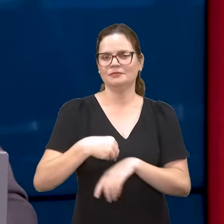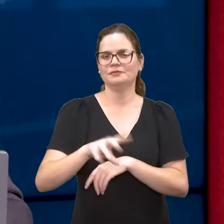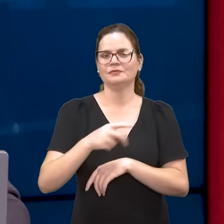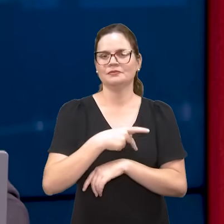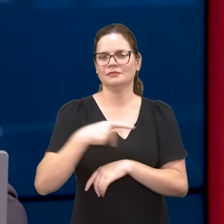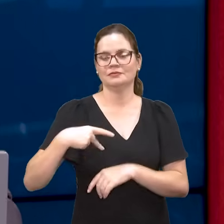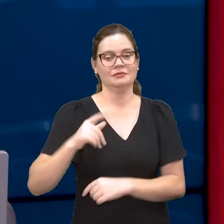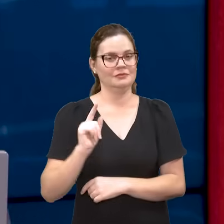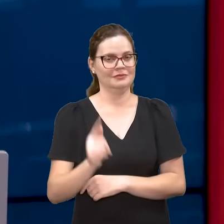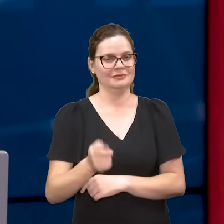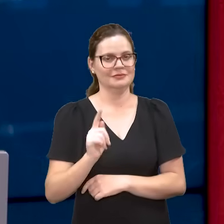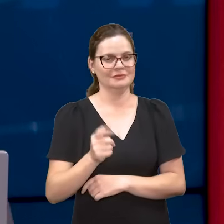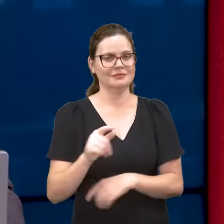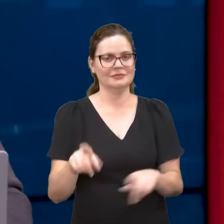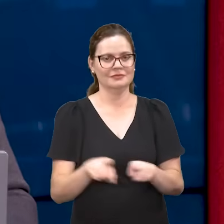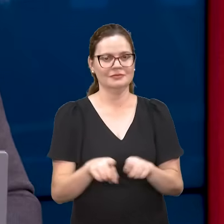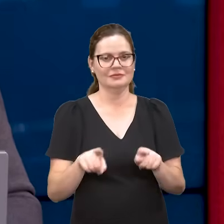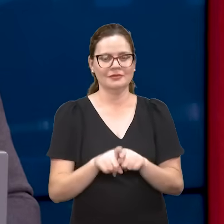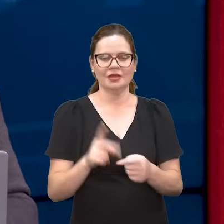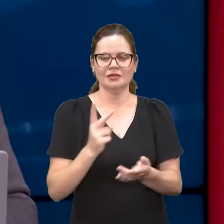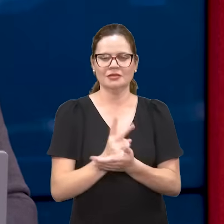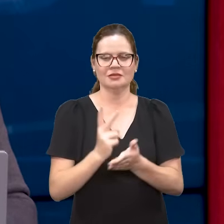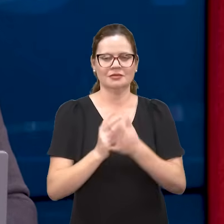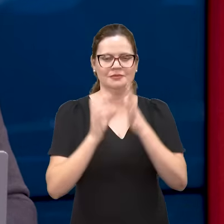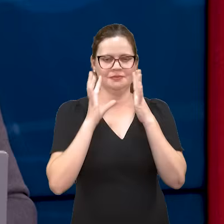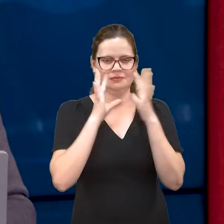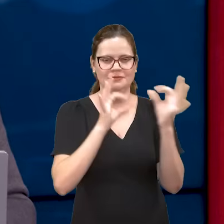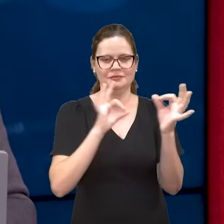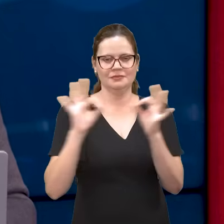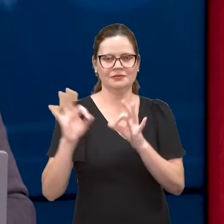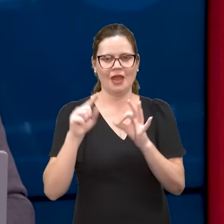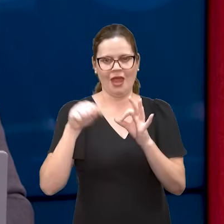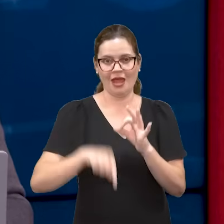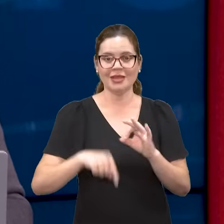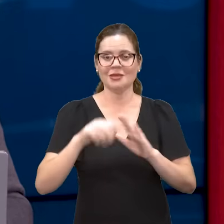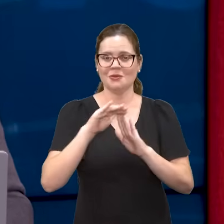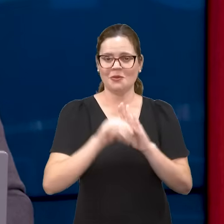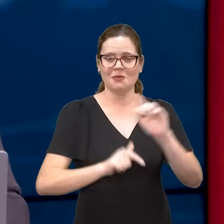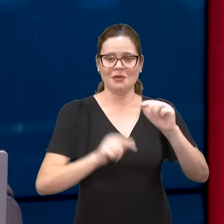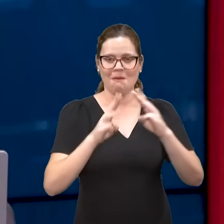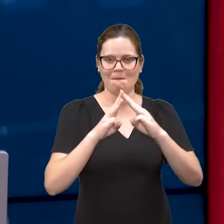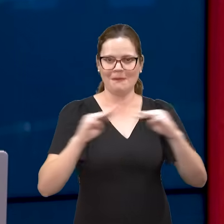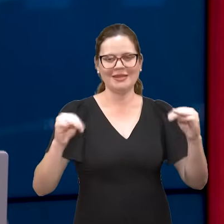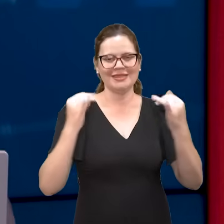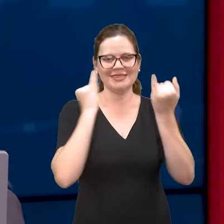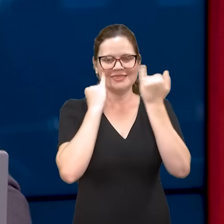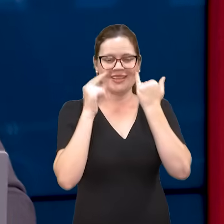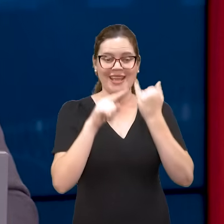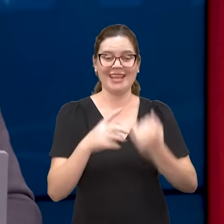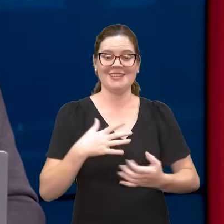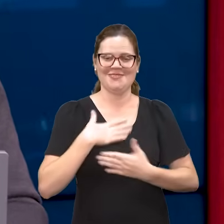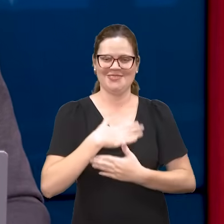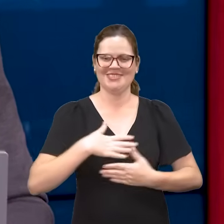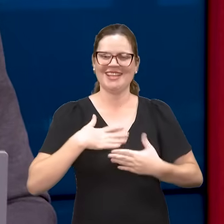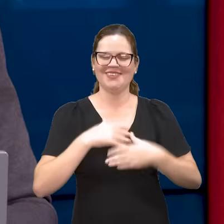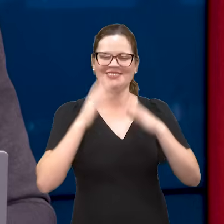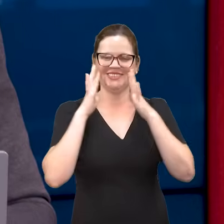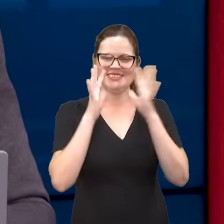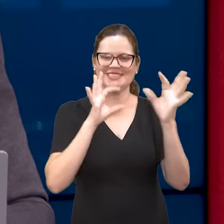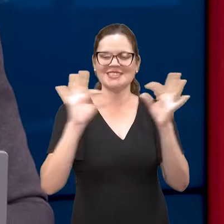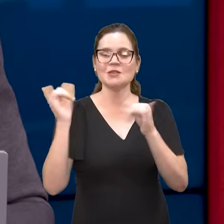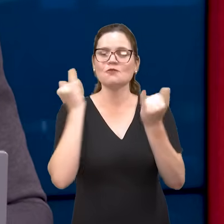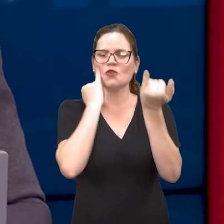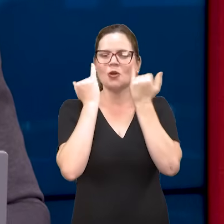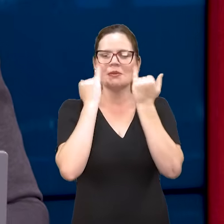registrado que o pastor Gedeuti Gueiros acompanhava com muito carinho o programa Manaim News. Era sempre uma grande alegria para ele ver